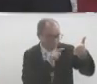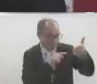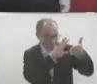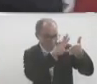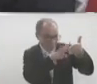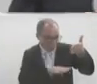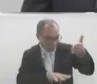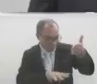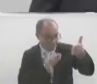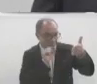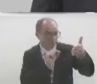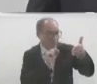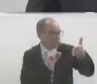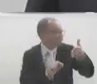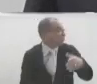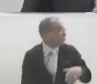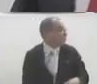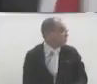me dá